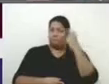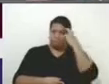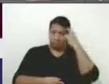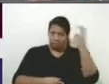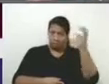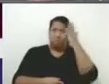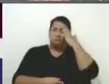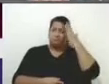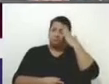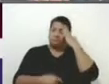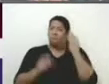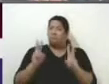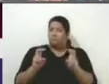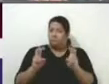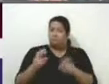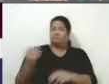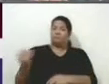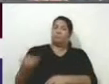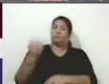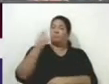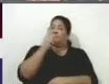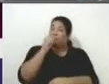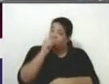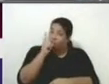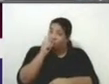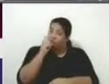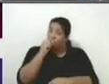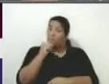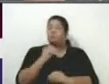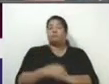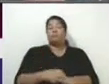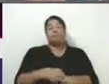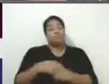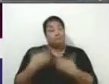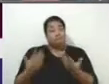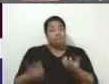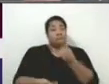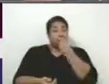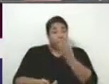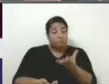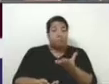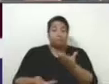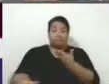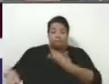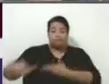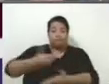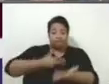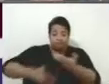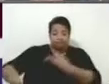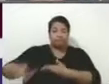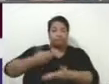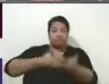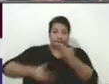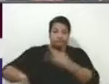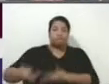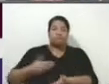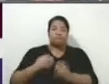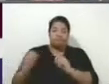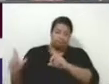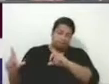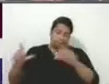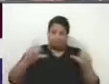sobre a importância da água, e aí foi uma oportunidade de se fazer uma troca com essas crianças. Pode passar o slide, por favor.